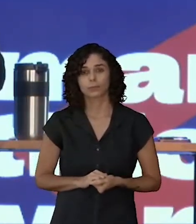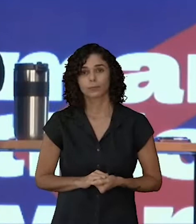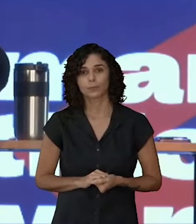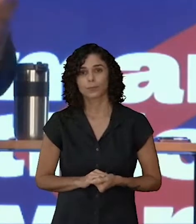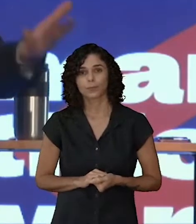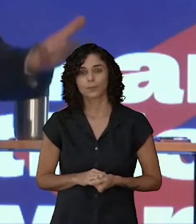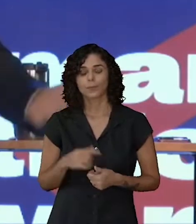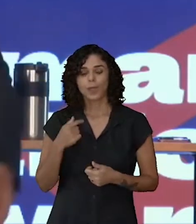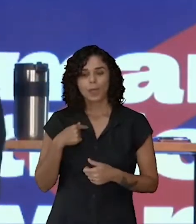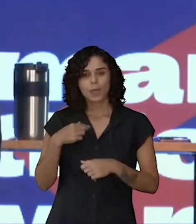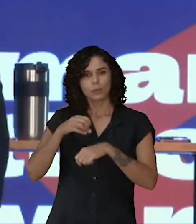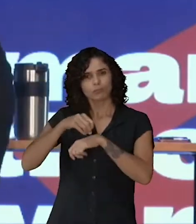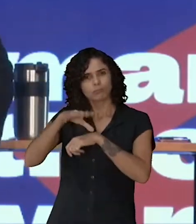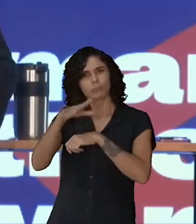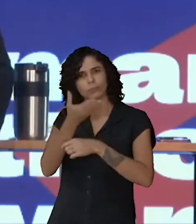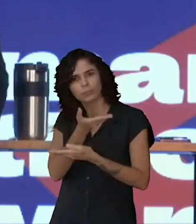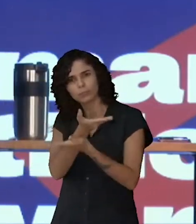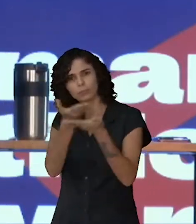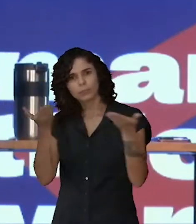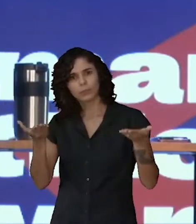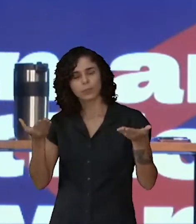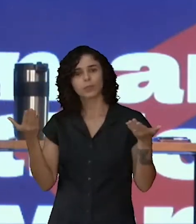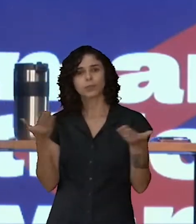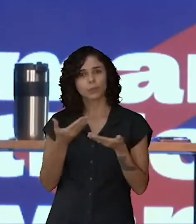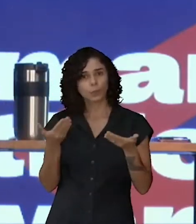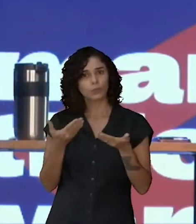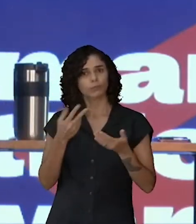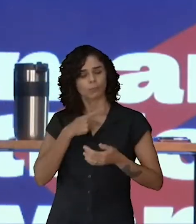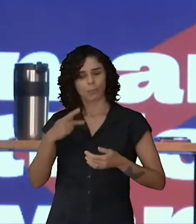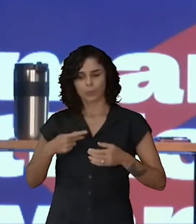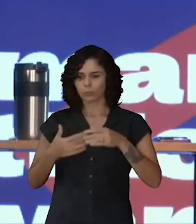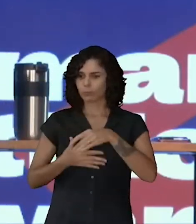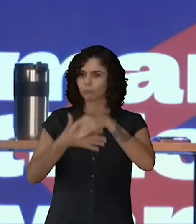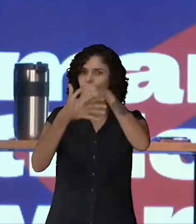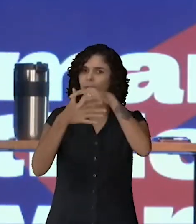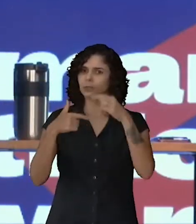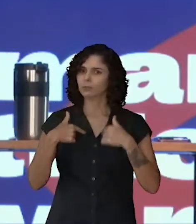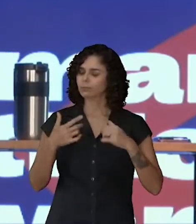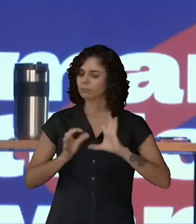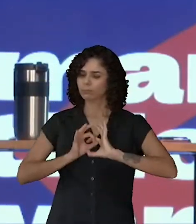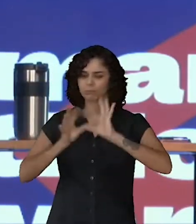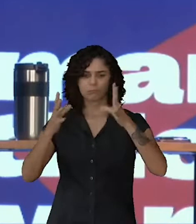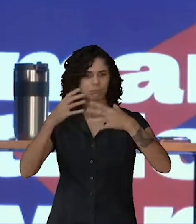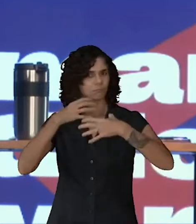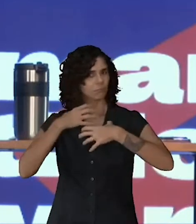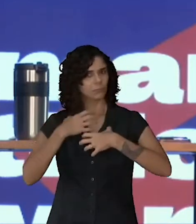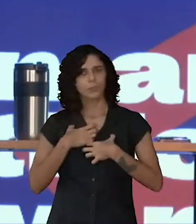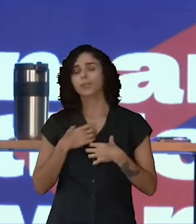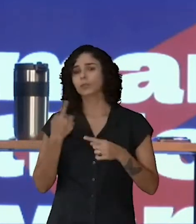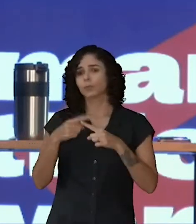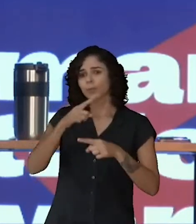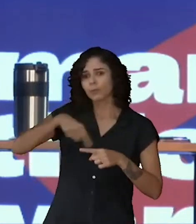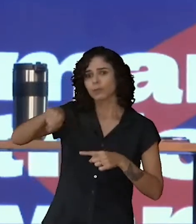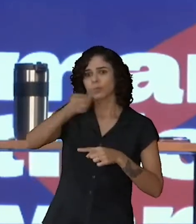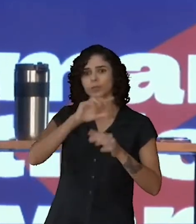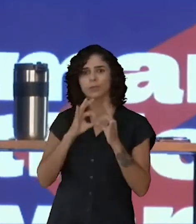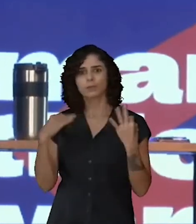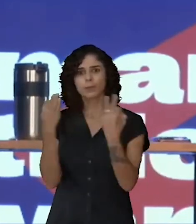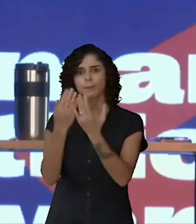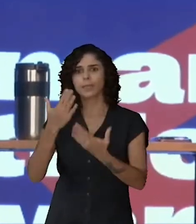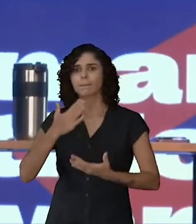Eu estou compartilhando com vocês hoje como pastor e líder, e eu me sinto muito à vontade para isso, porque vocês são a minha igreja, o povo que eu